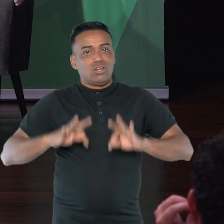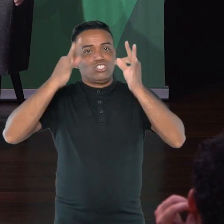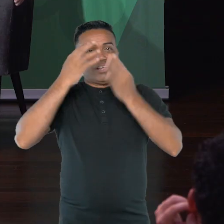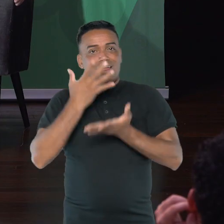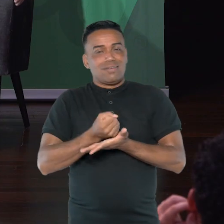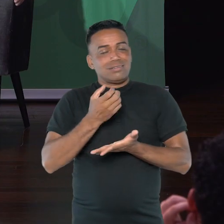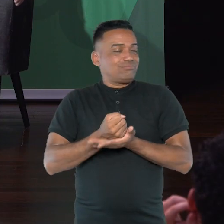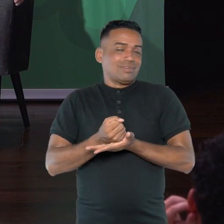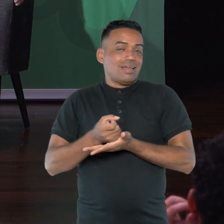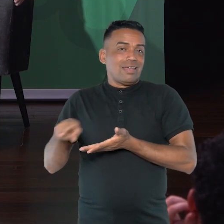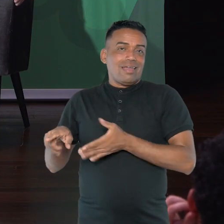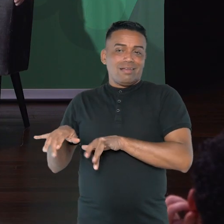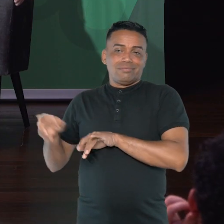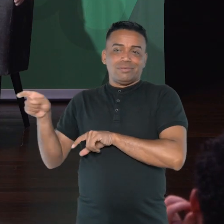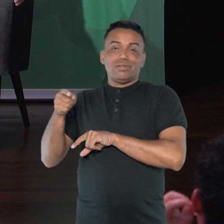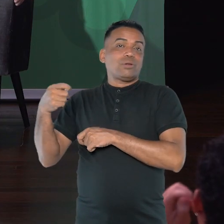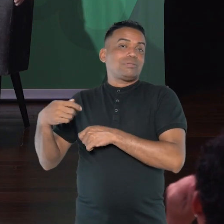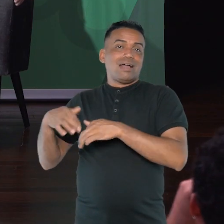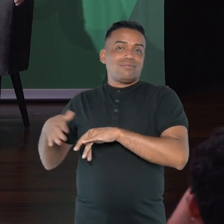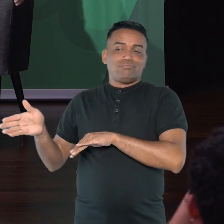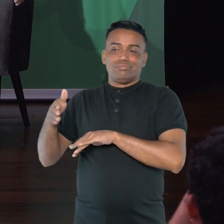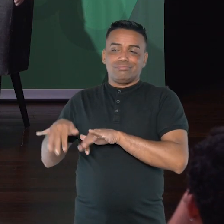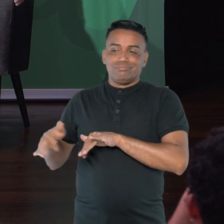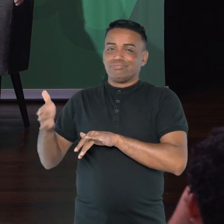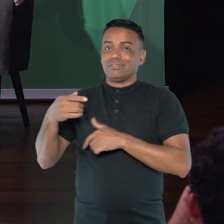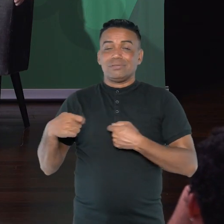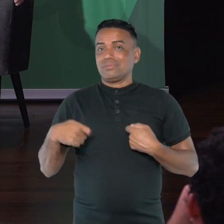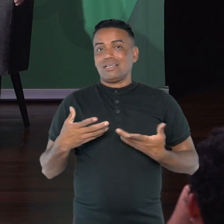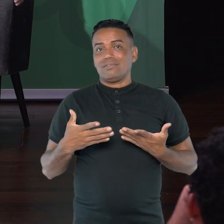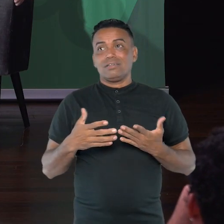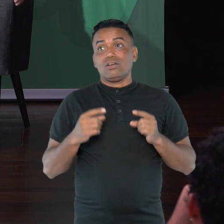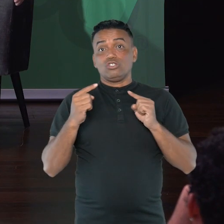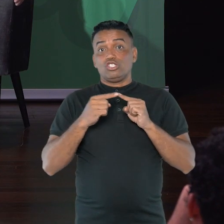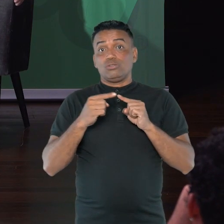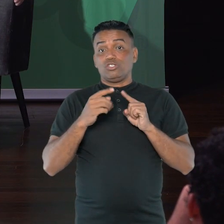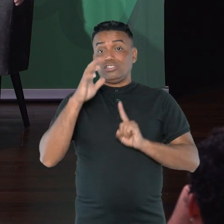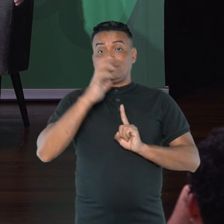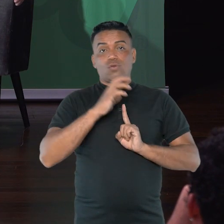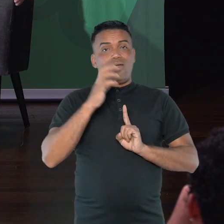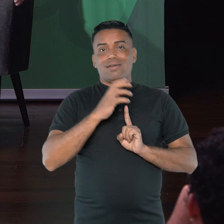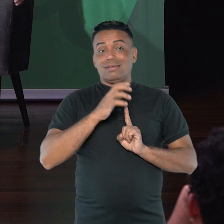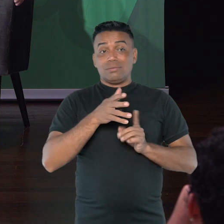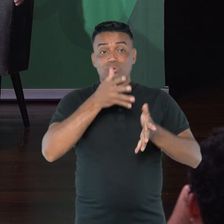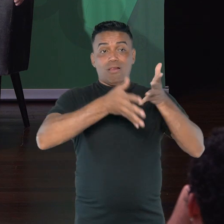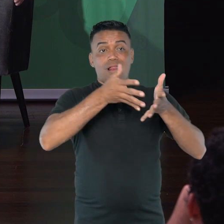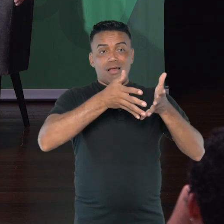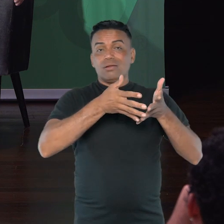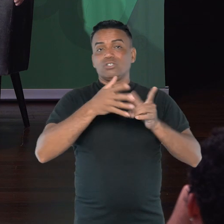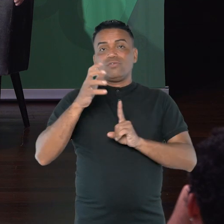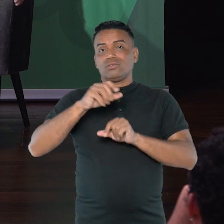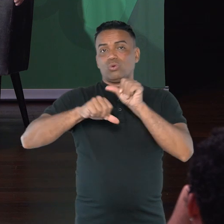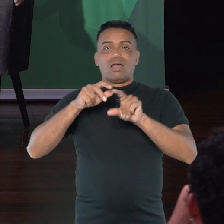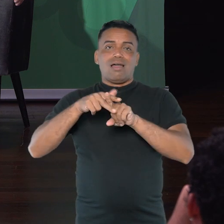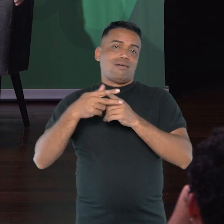Mas essa era a rotina deles e não havia eles não podiam dar nenhum tipo de interferência naquela narração, mesmo que eles às vezes